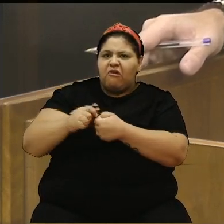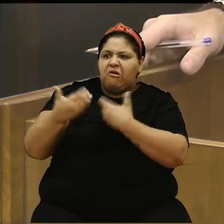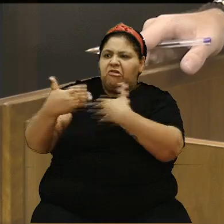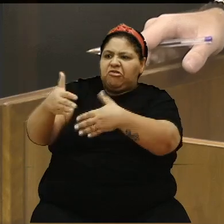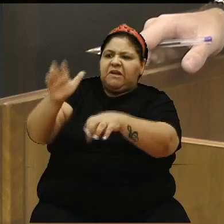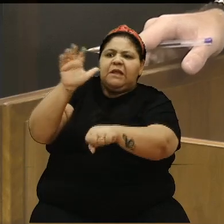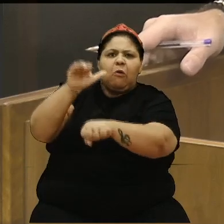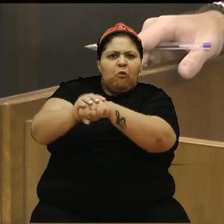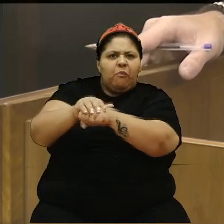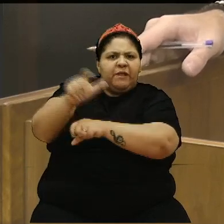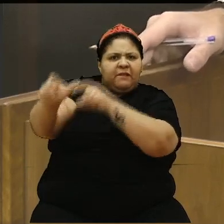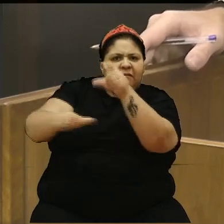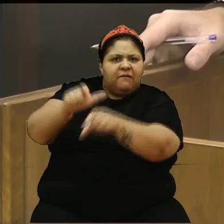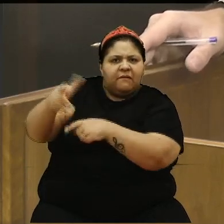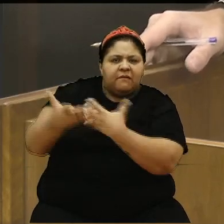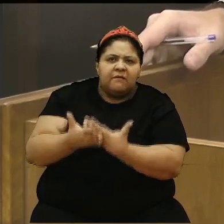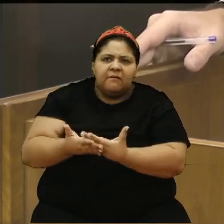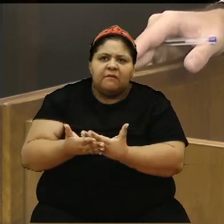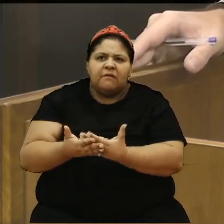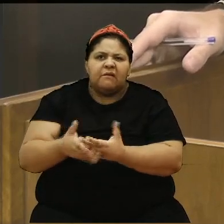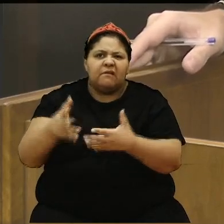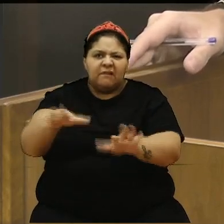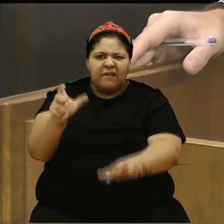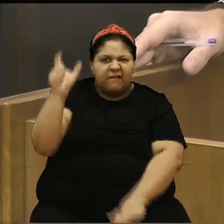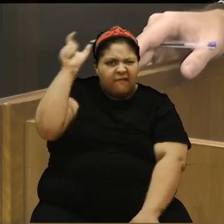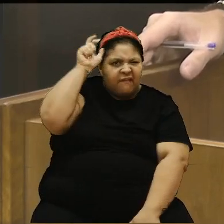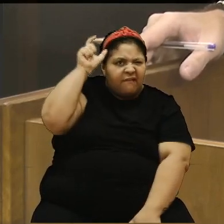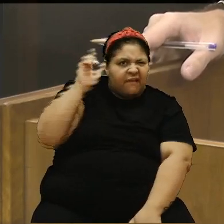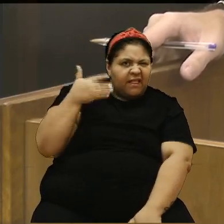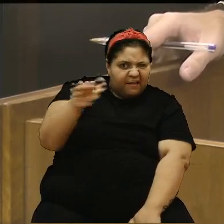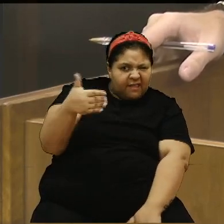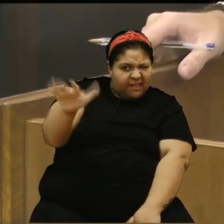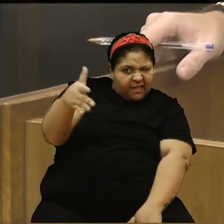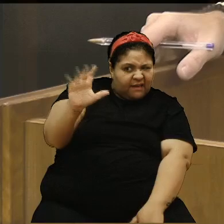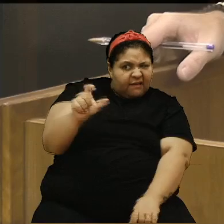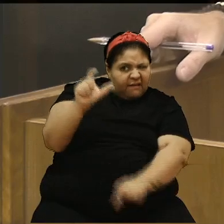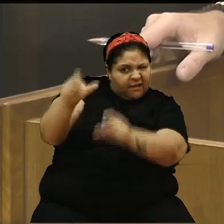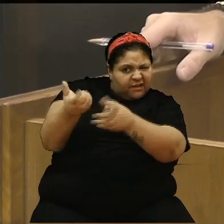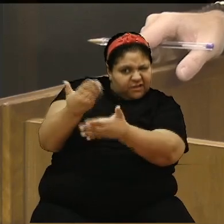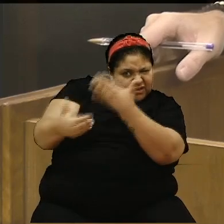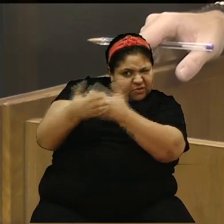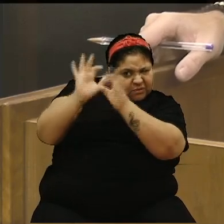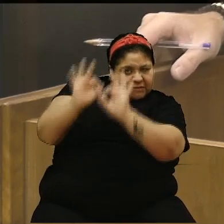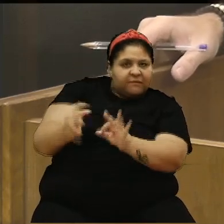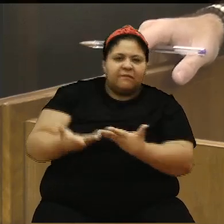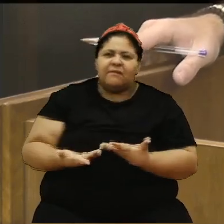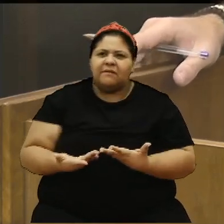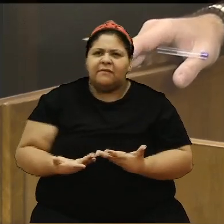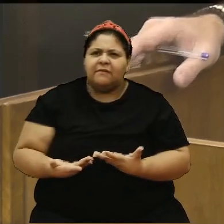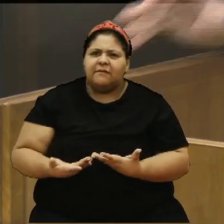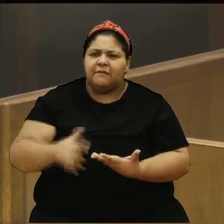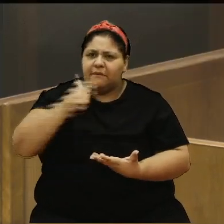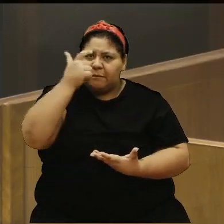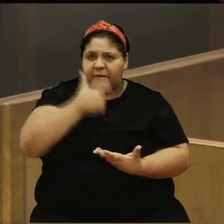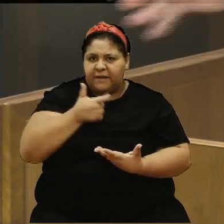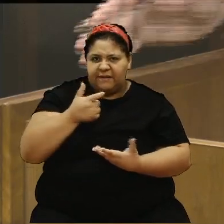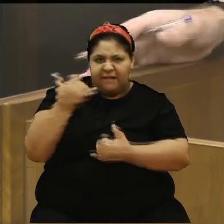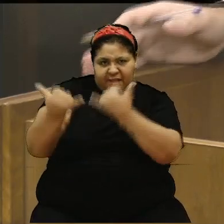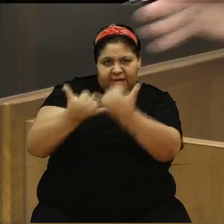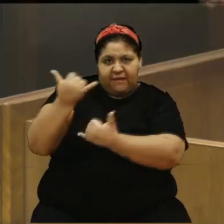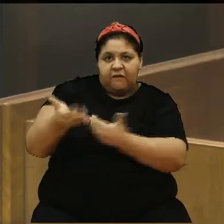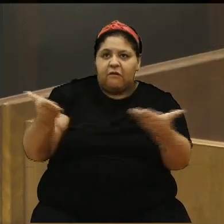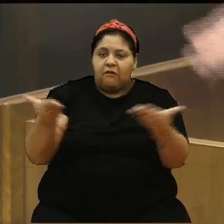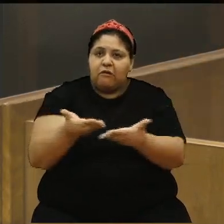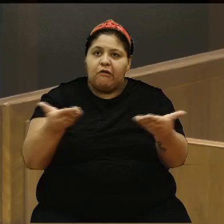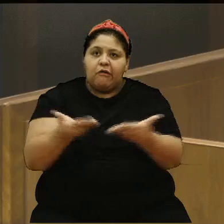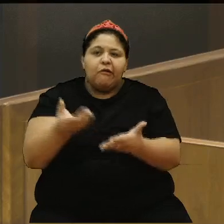para a população. Parece aquele meme do diabinho lá, vai lá, culpa a população, vai dar tudo bem, vai dar tudo certo. Então, parece aquele meme. E aqui parece um déjà